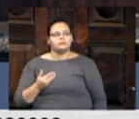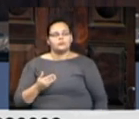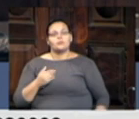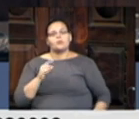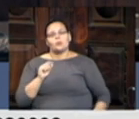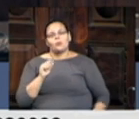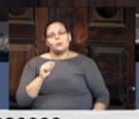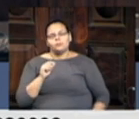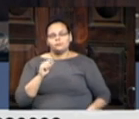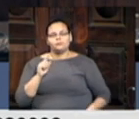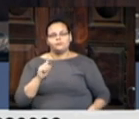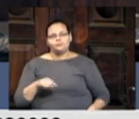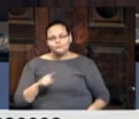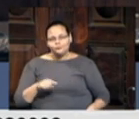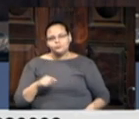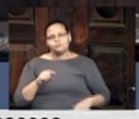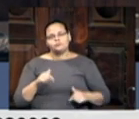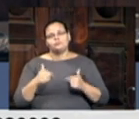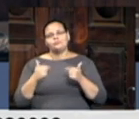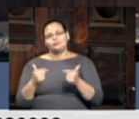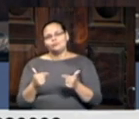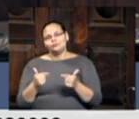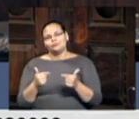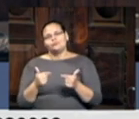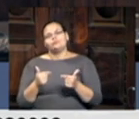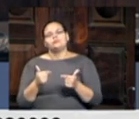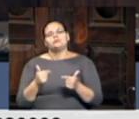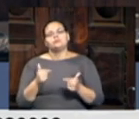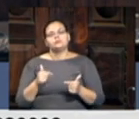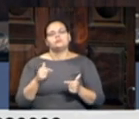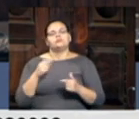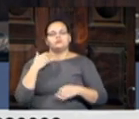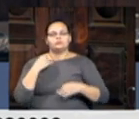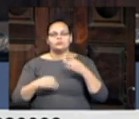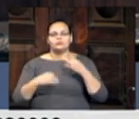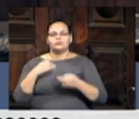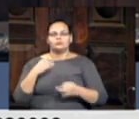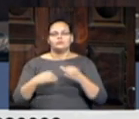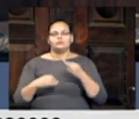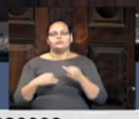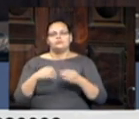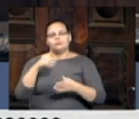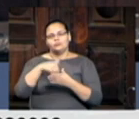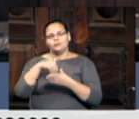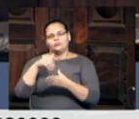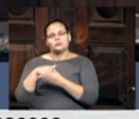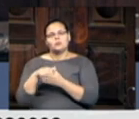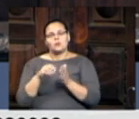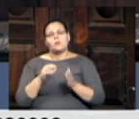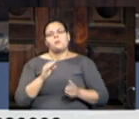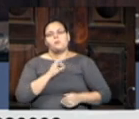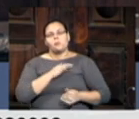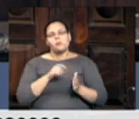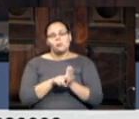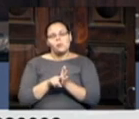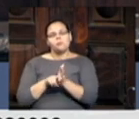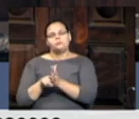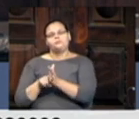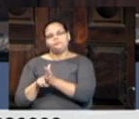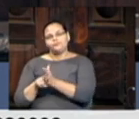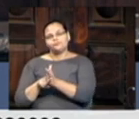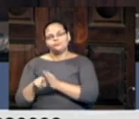no que diz respeito à atuação da Justiça Eleitoral e da fiscalização